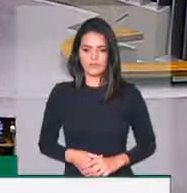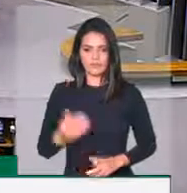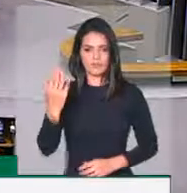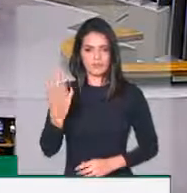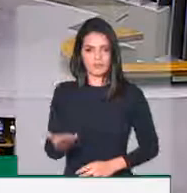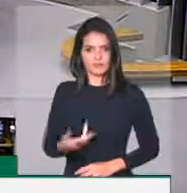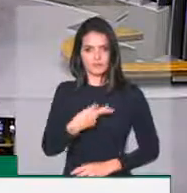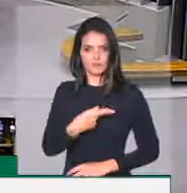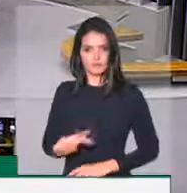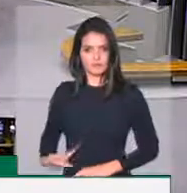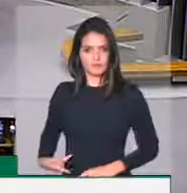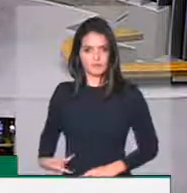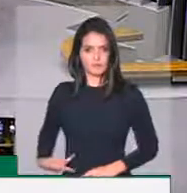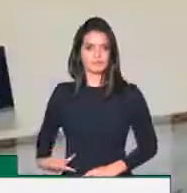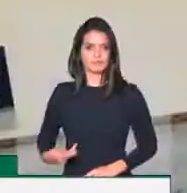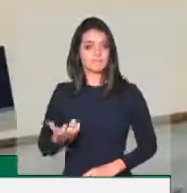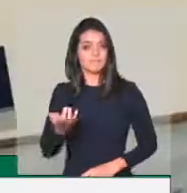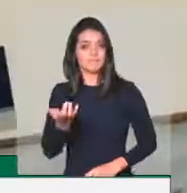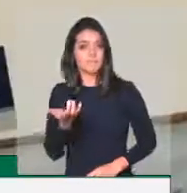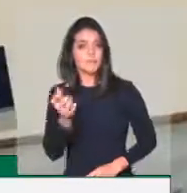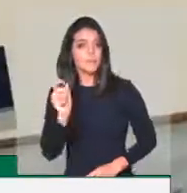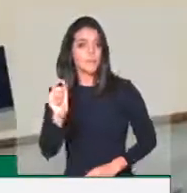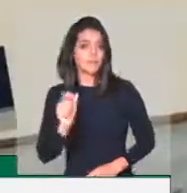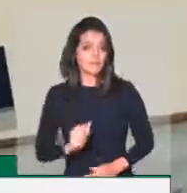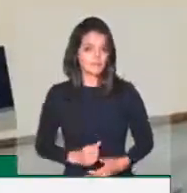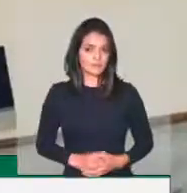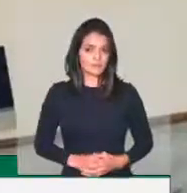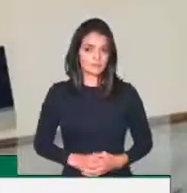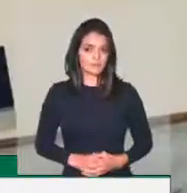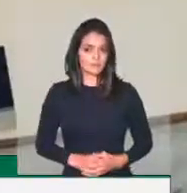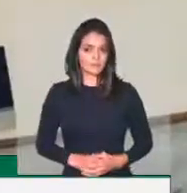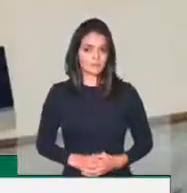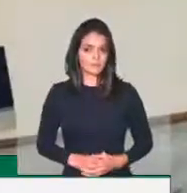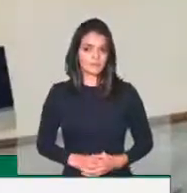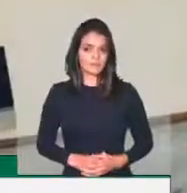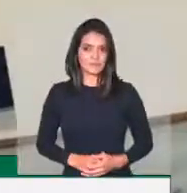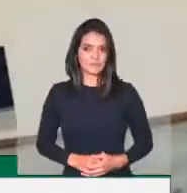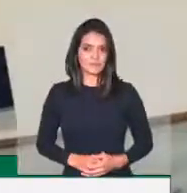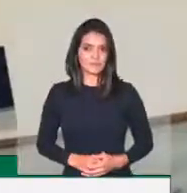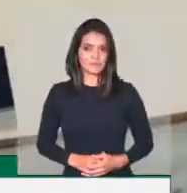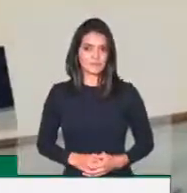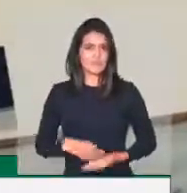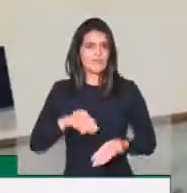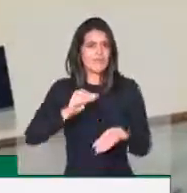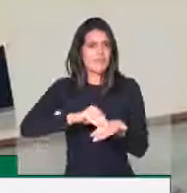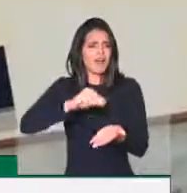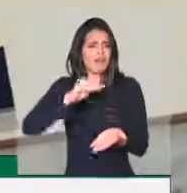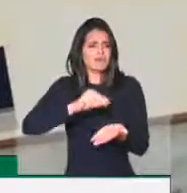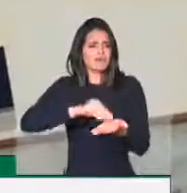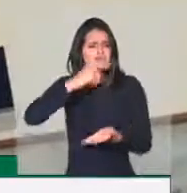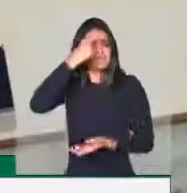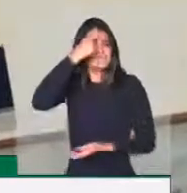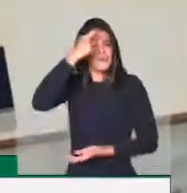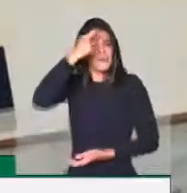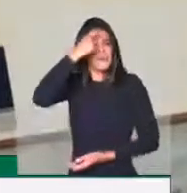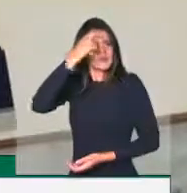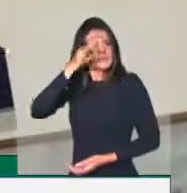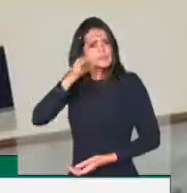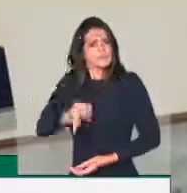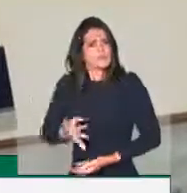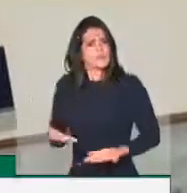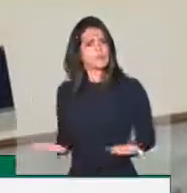Senhor presidente, queria primeiro dizer da falta de sensatez dessa